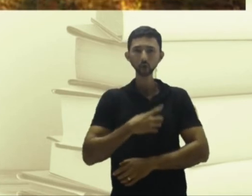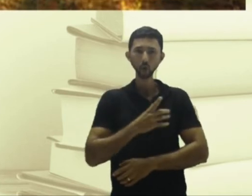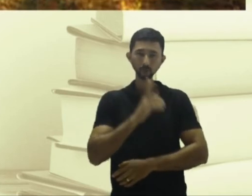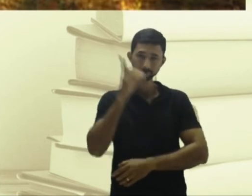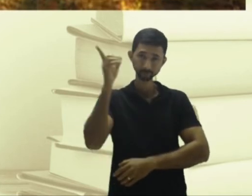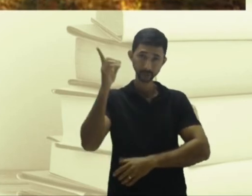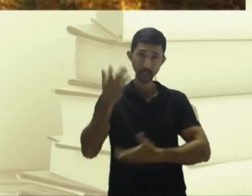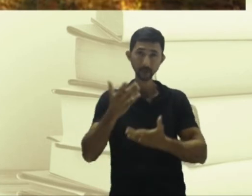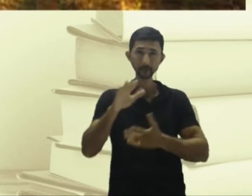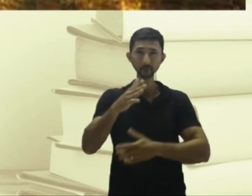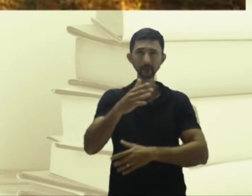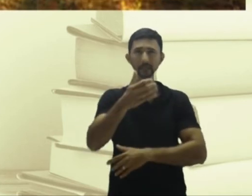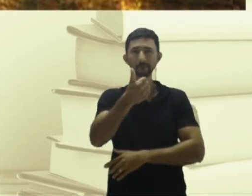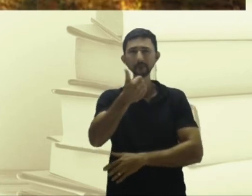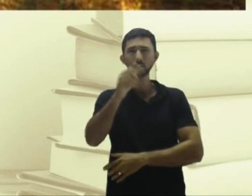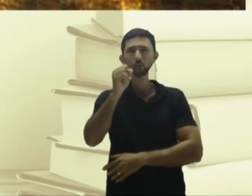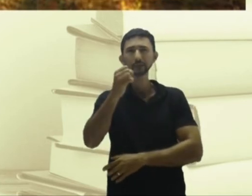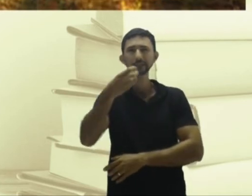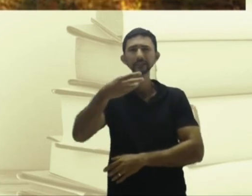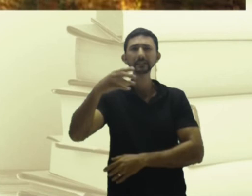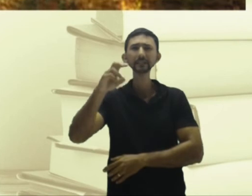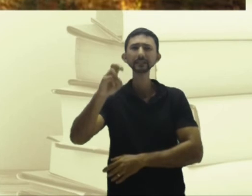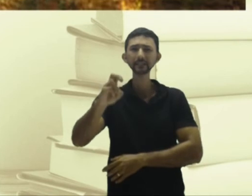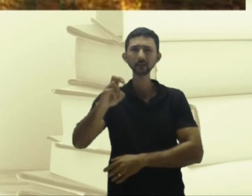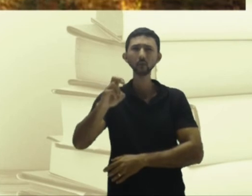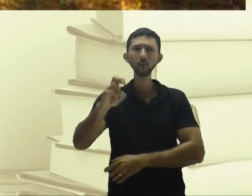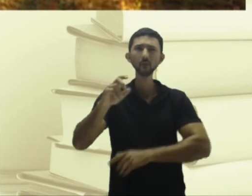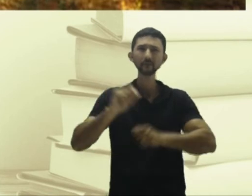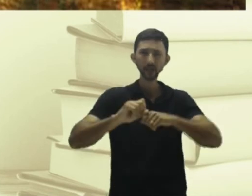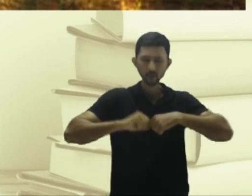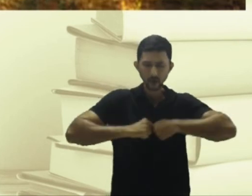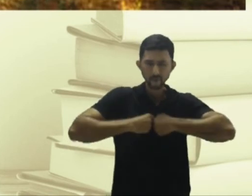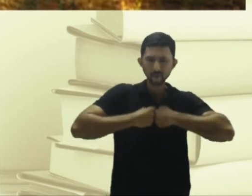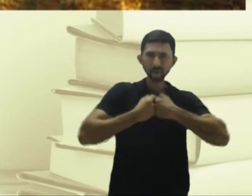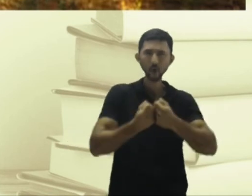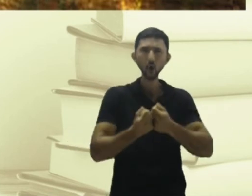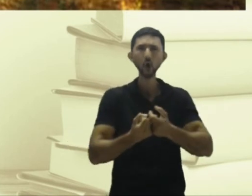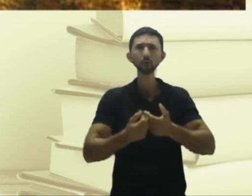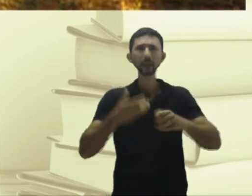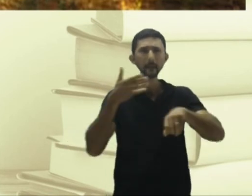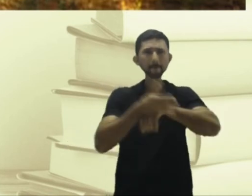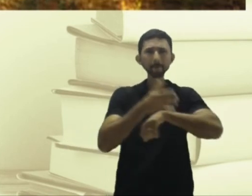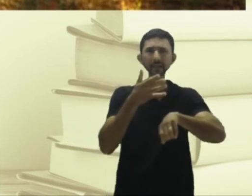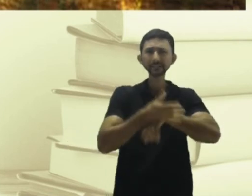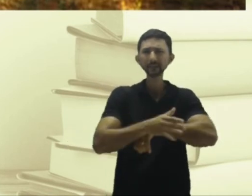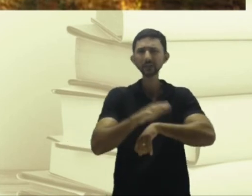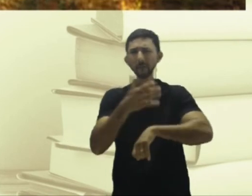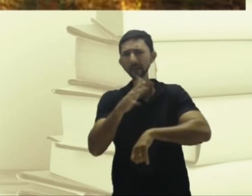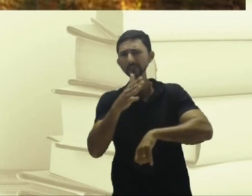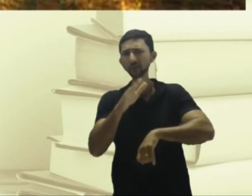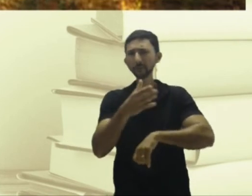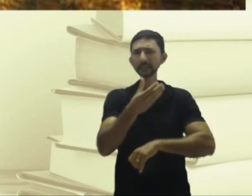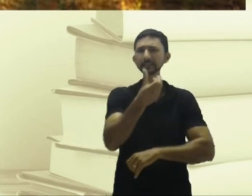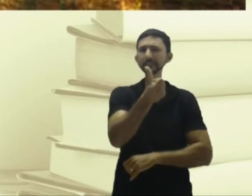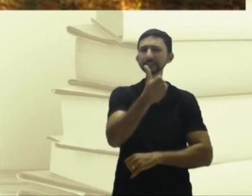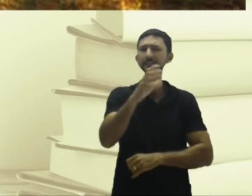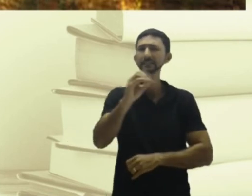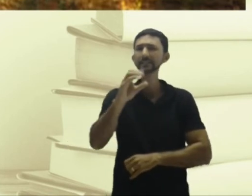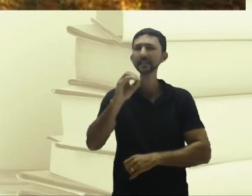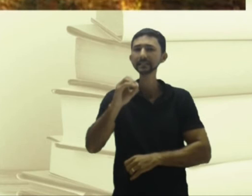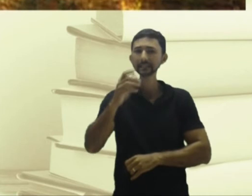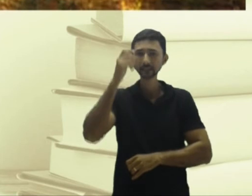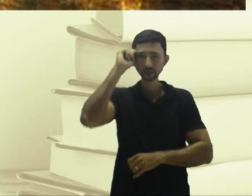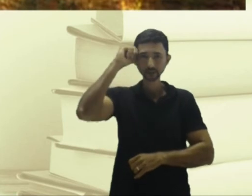em 1835, eles fizeram uma revolta que contou com a participação de aproximadamente